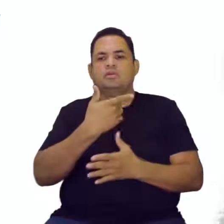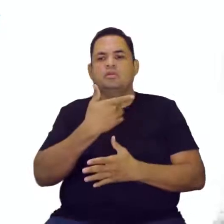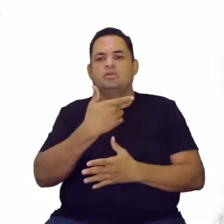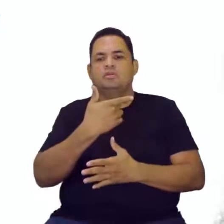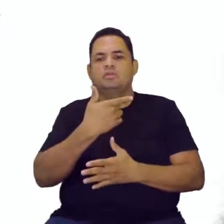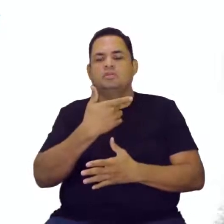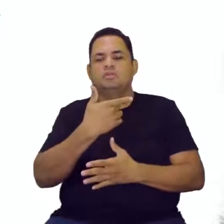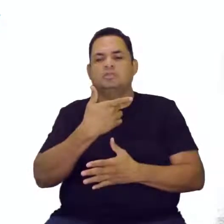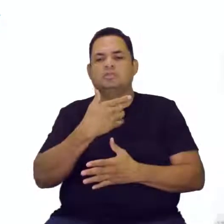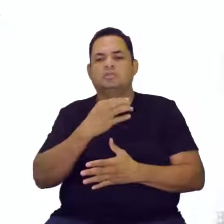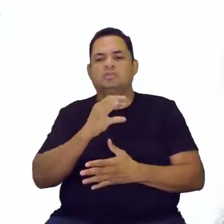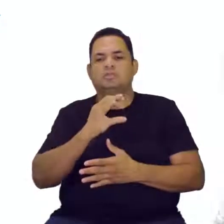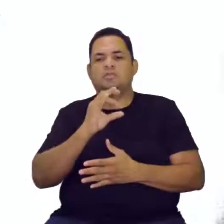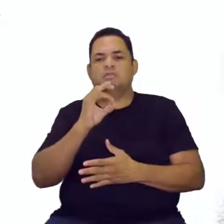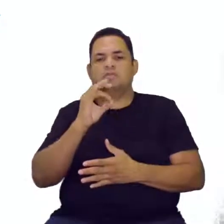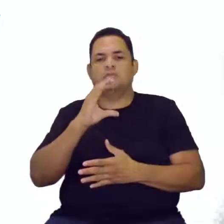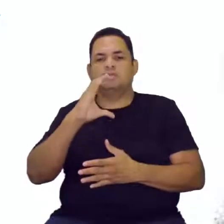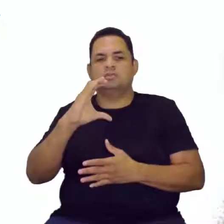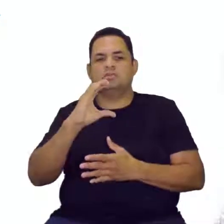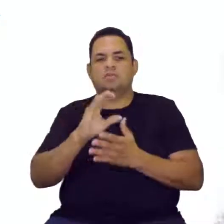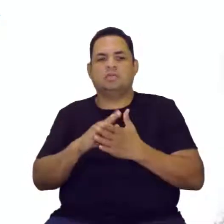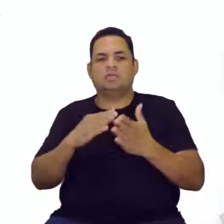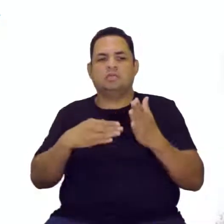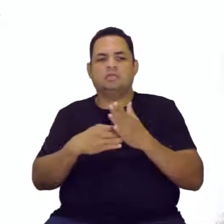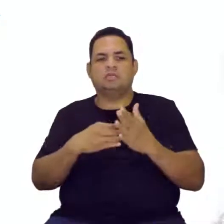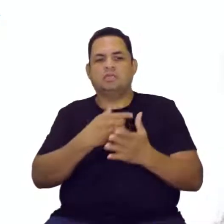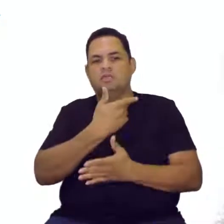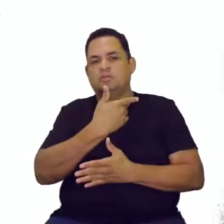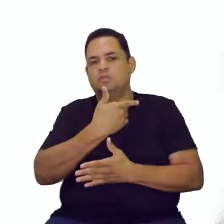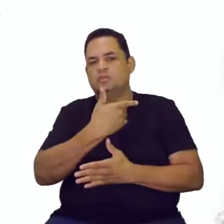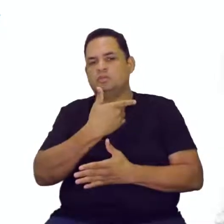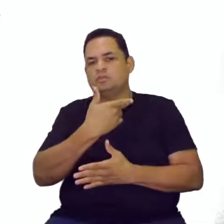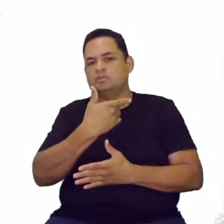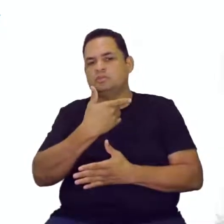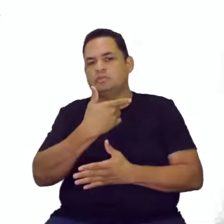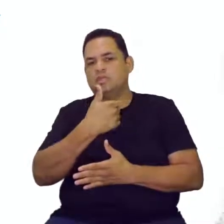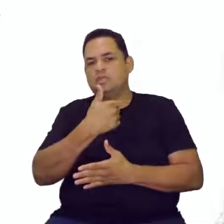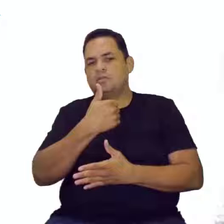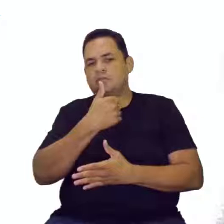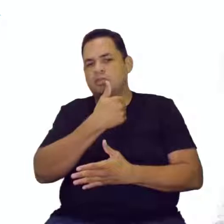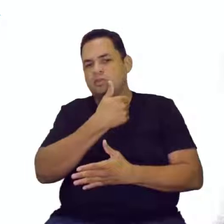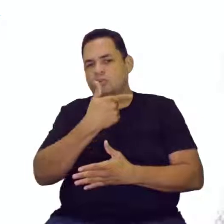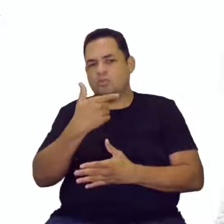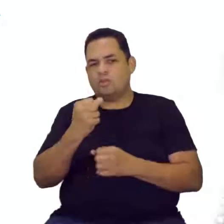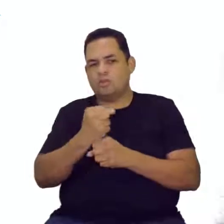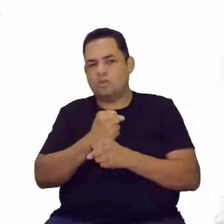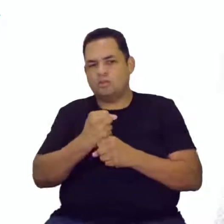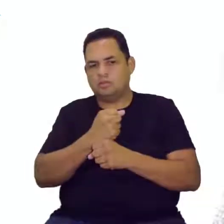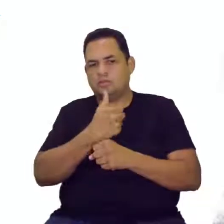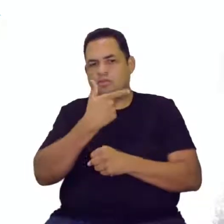graus Celsius até 2100, em comparação ao período